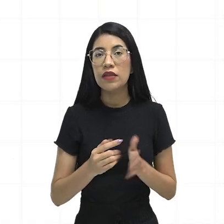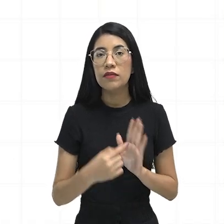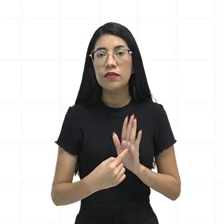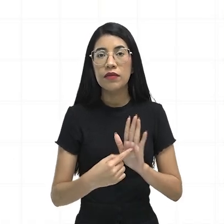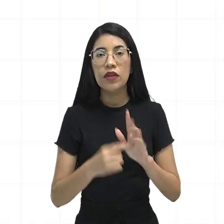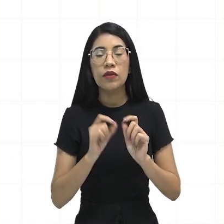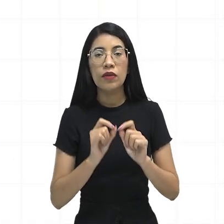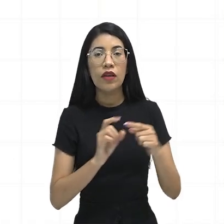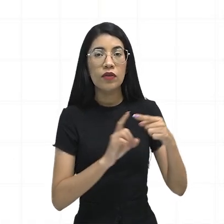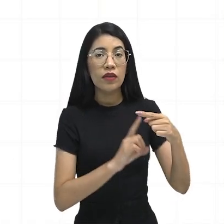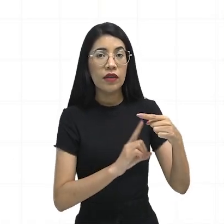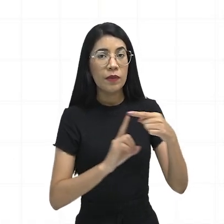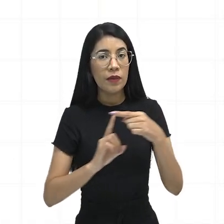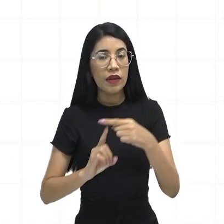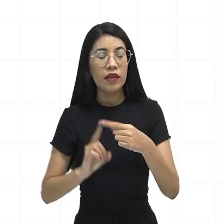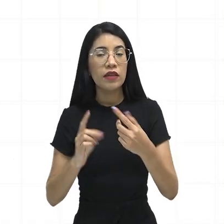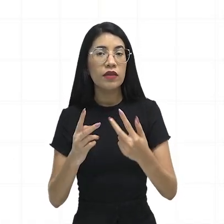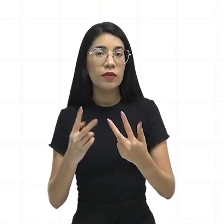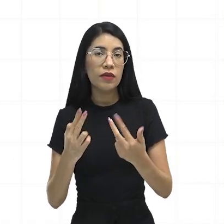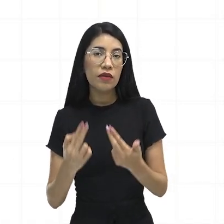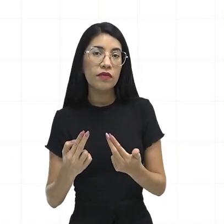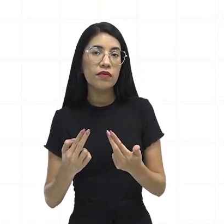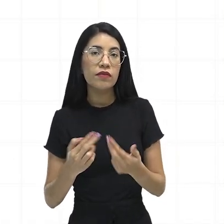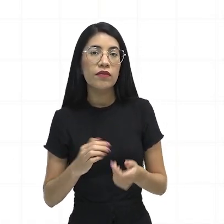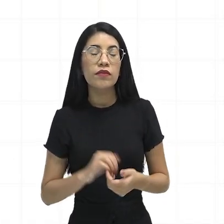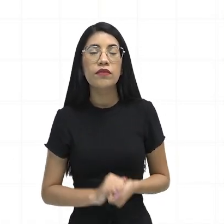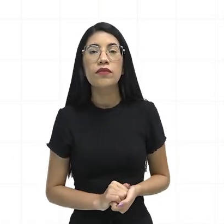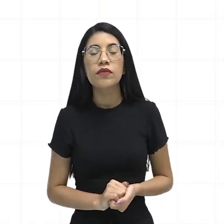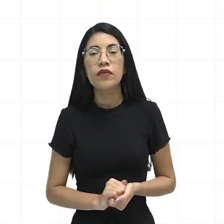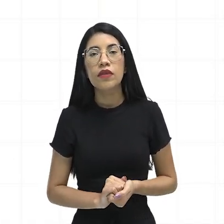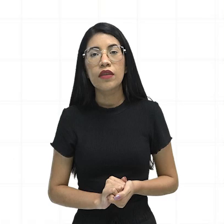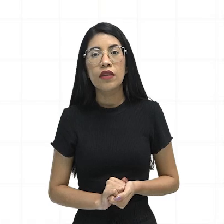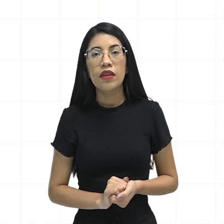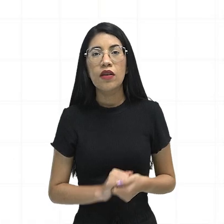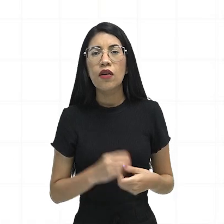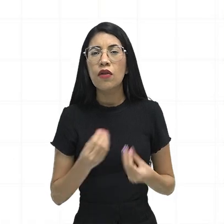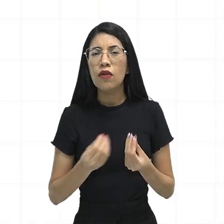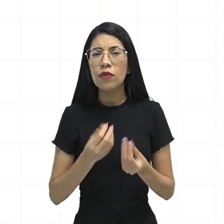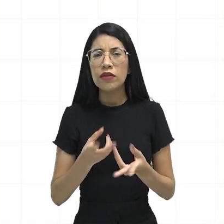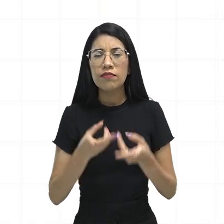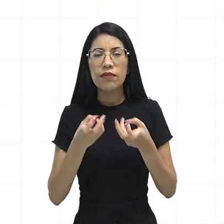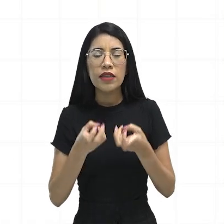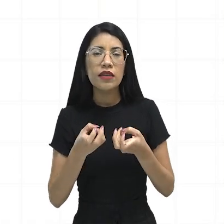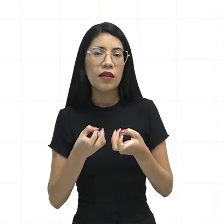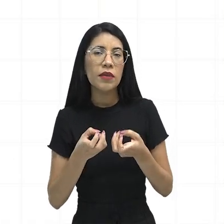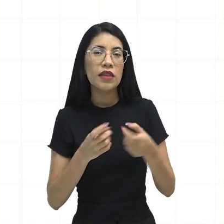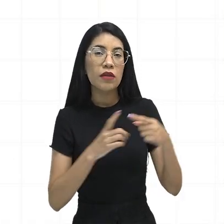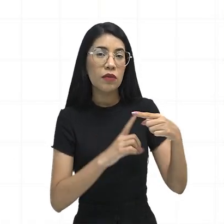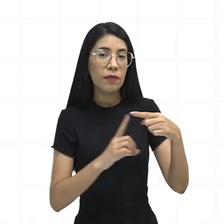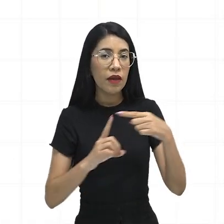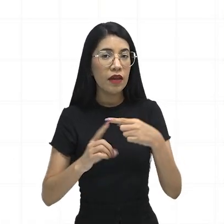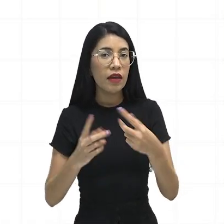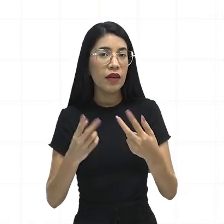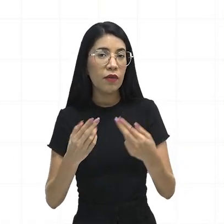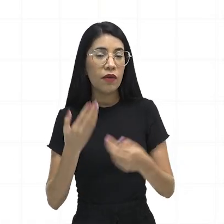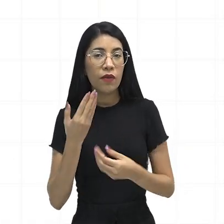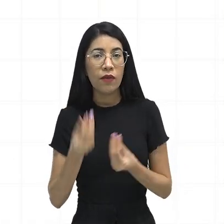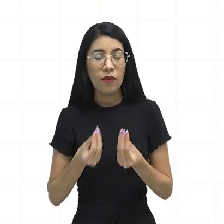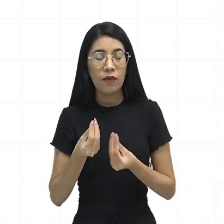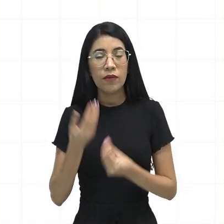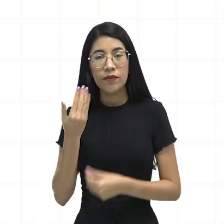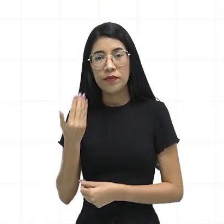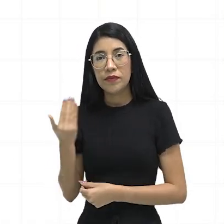com os denominadores iguais. Onde é que a gente repara isso? A gente vai reparar justamente aqui